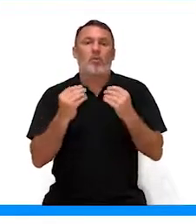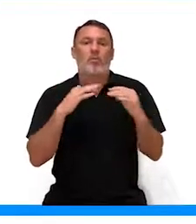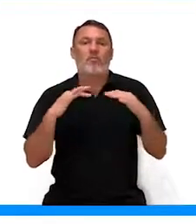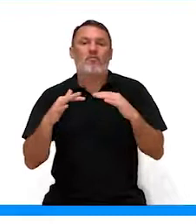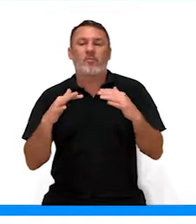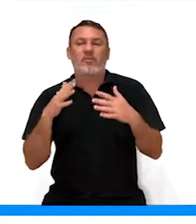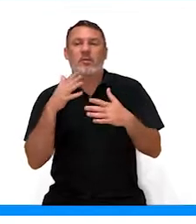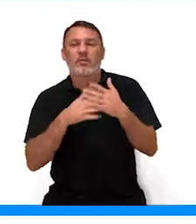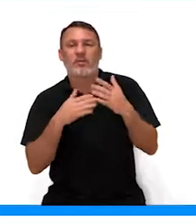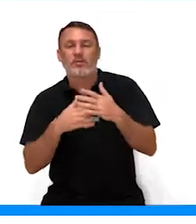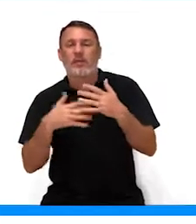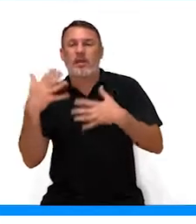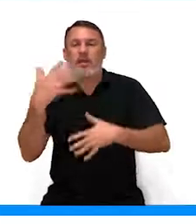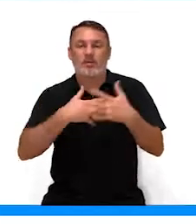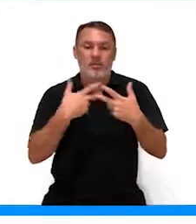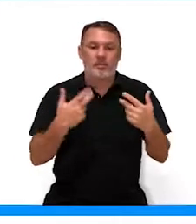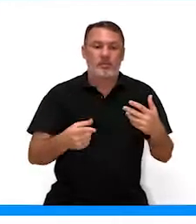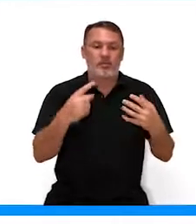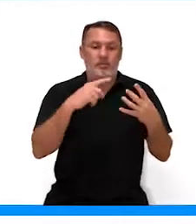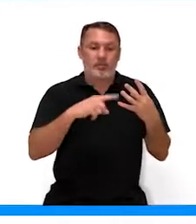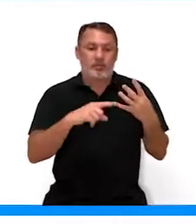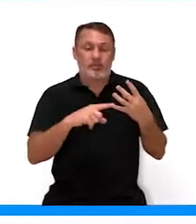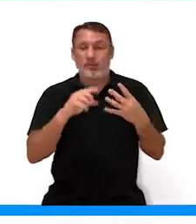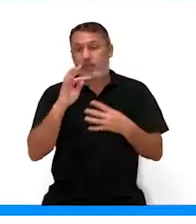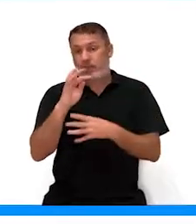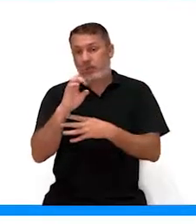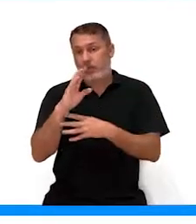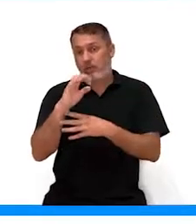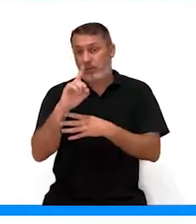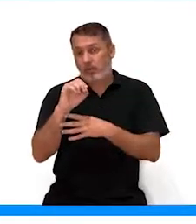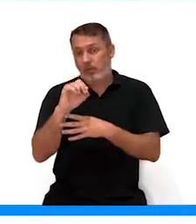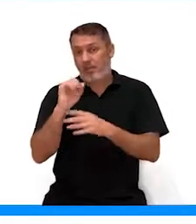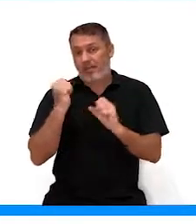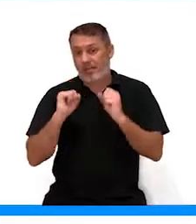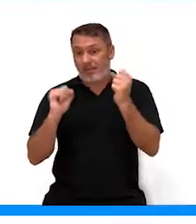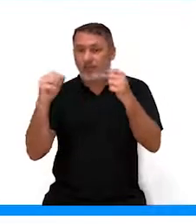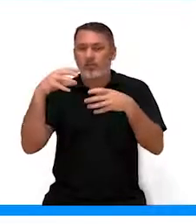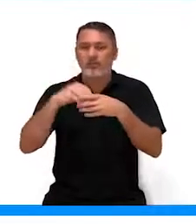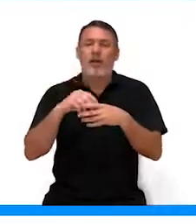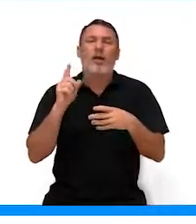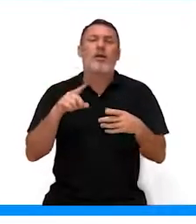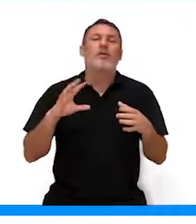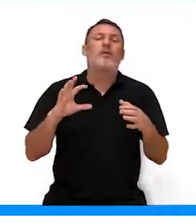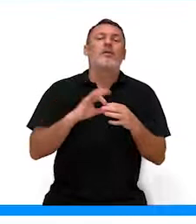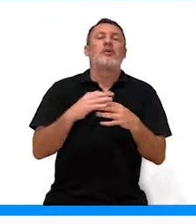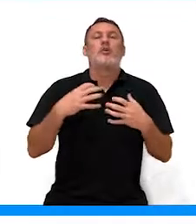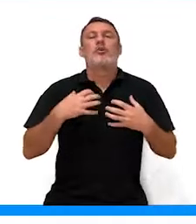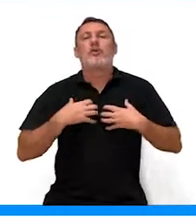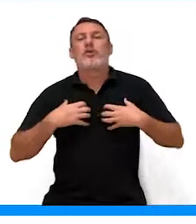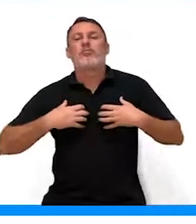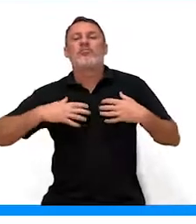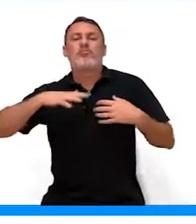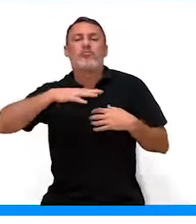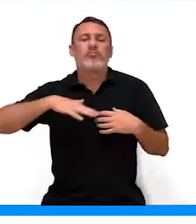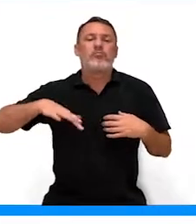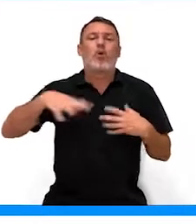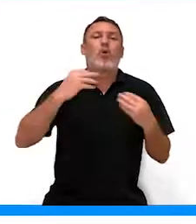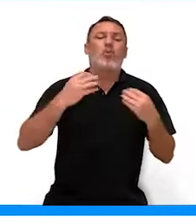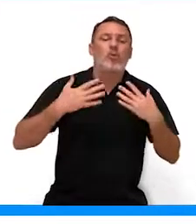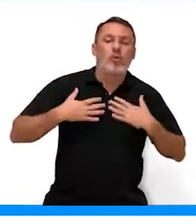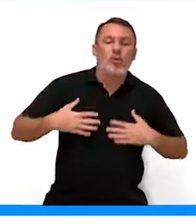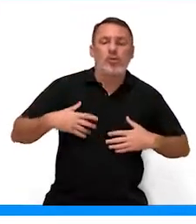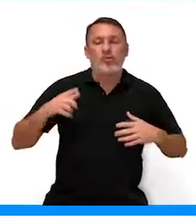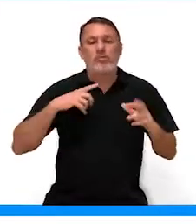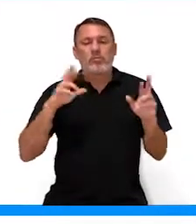isso, interfere para a geração do movimento. E o tecido nervoso, ele já está relacionado com as nossas sensações.